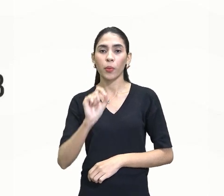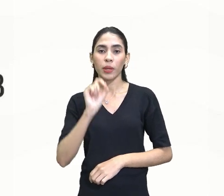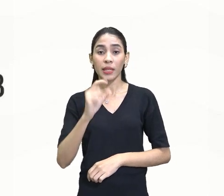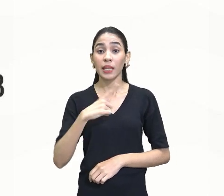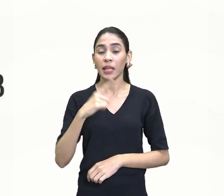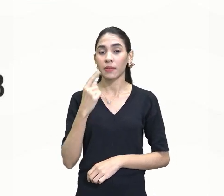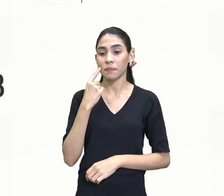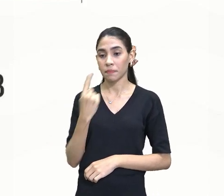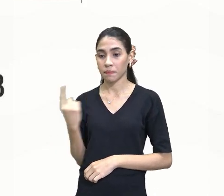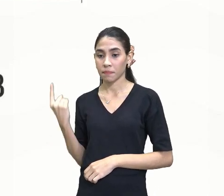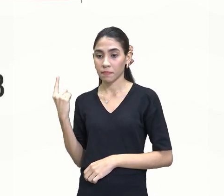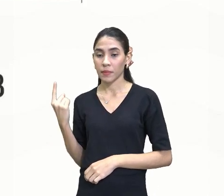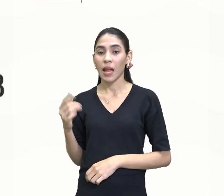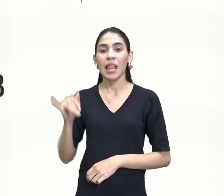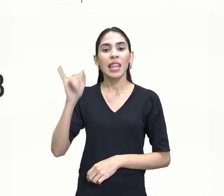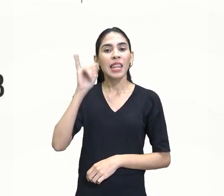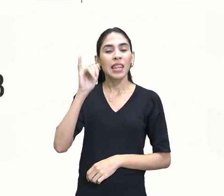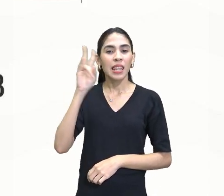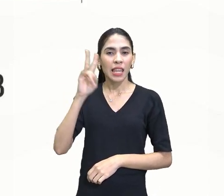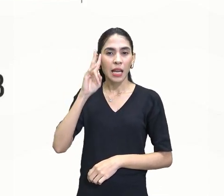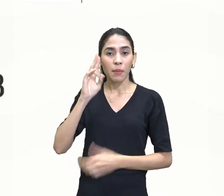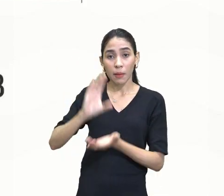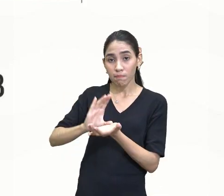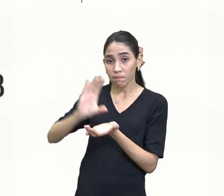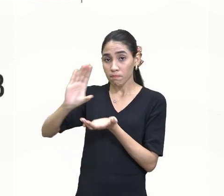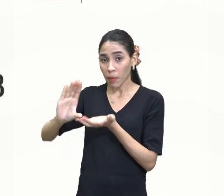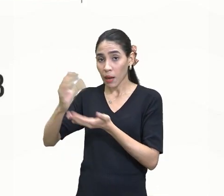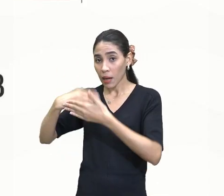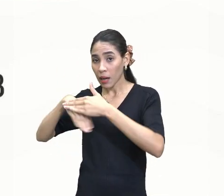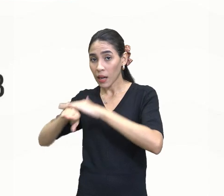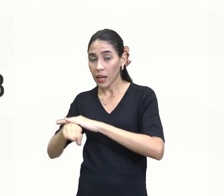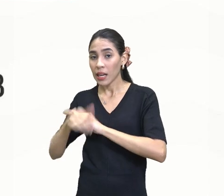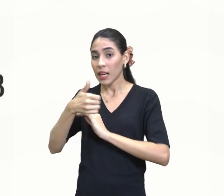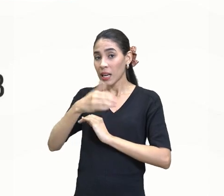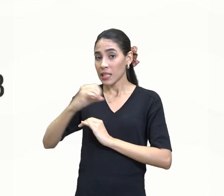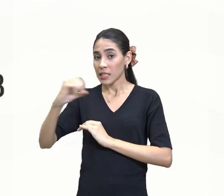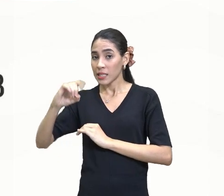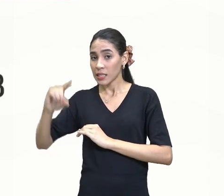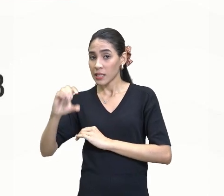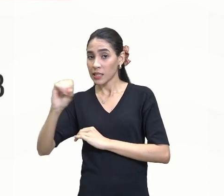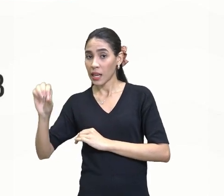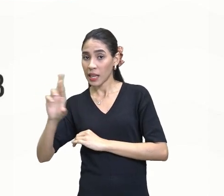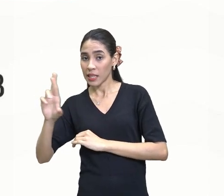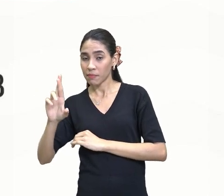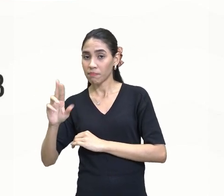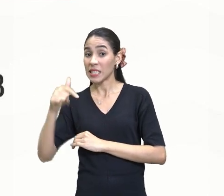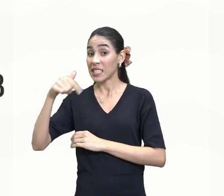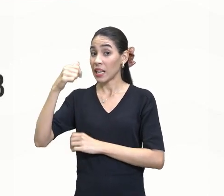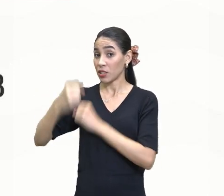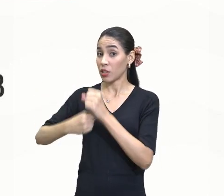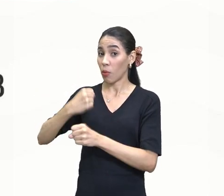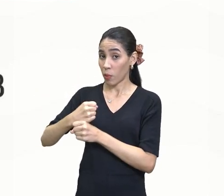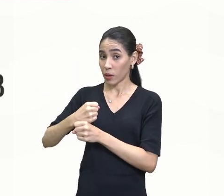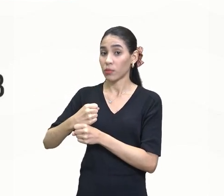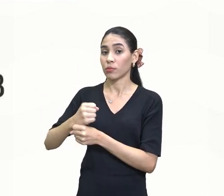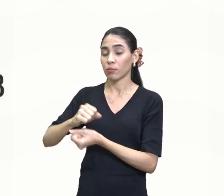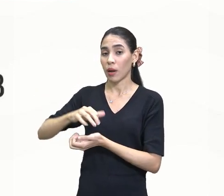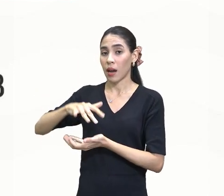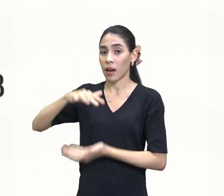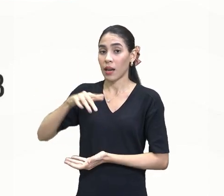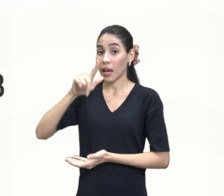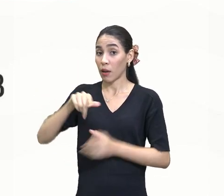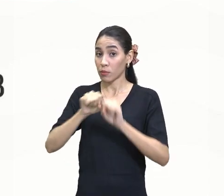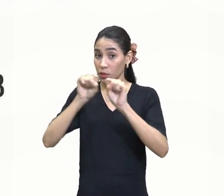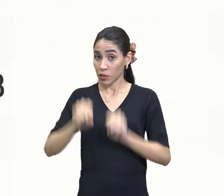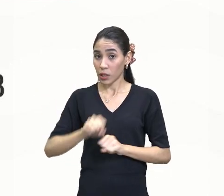de 100, que renderia quanto? Olha só, 7% ao ano. Tá falando aqui que é no sistema